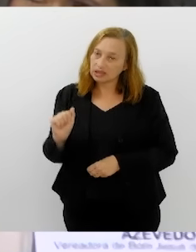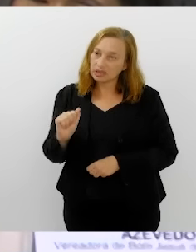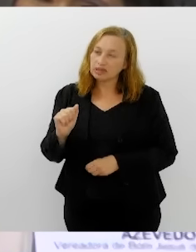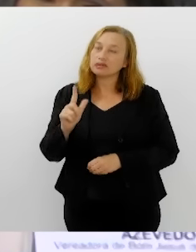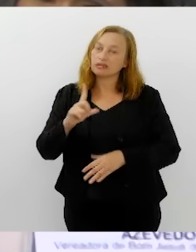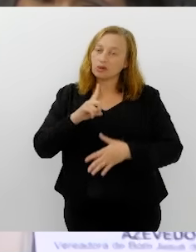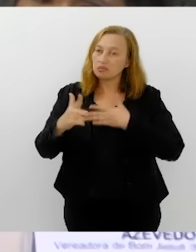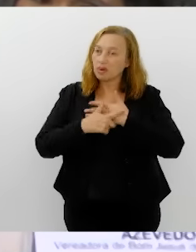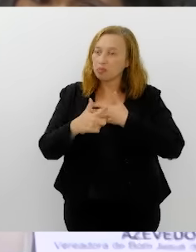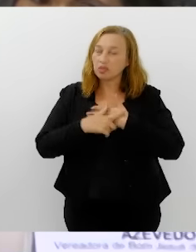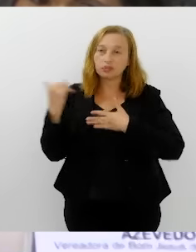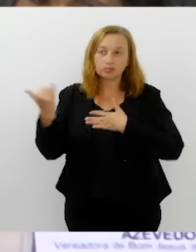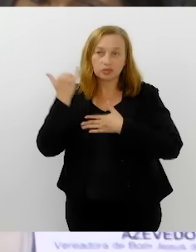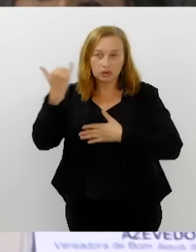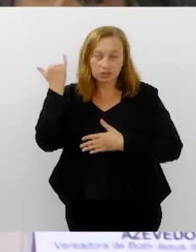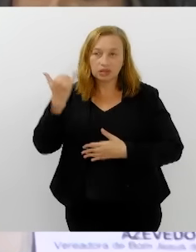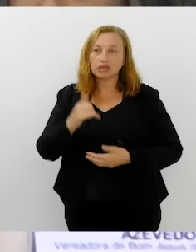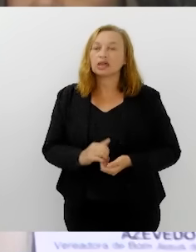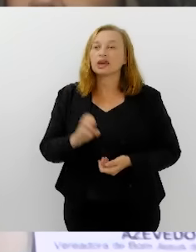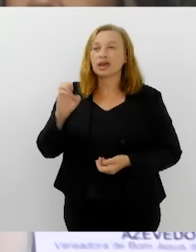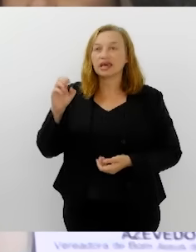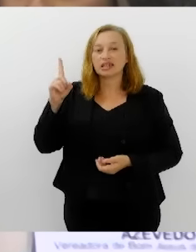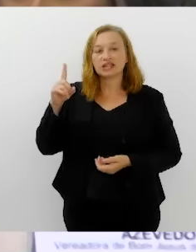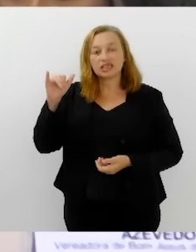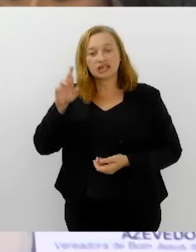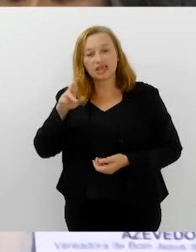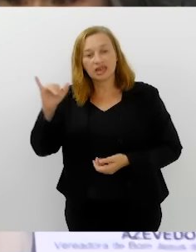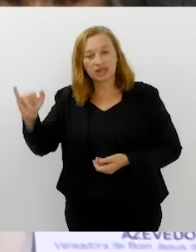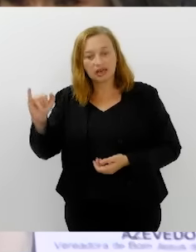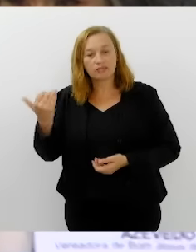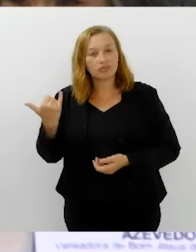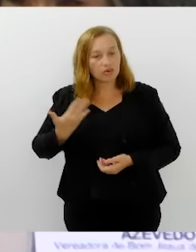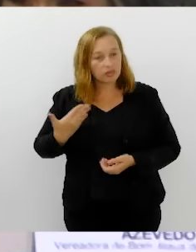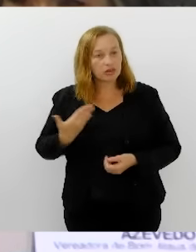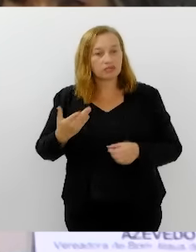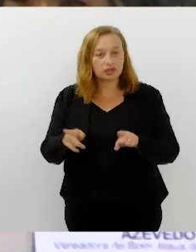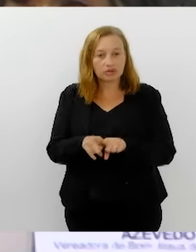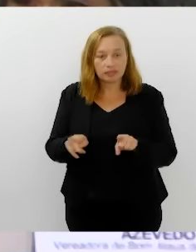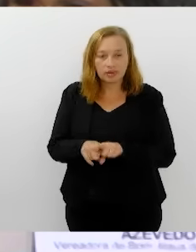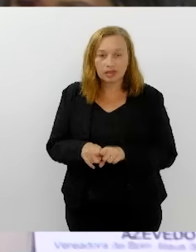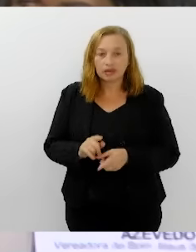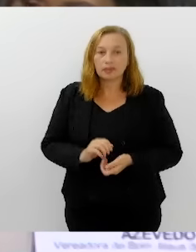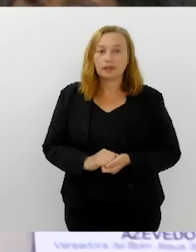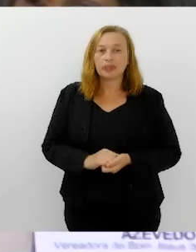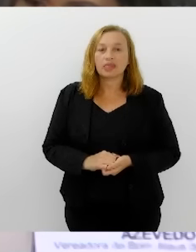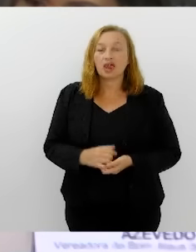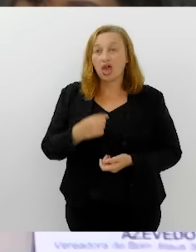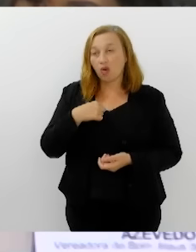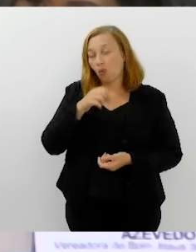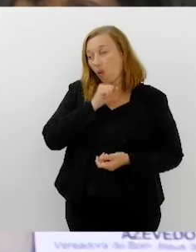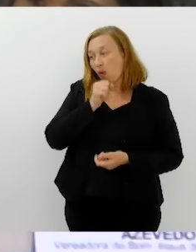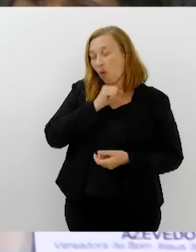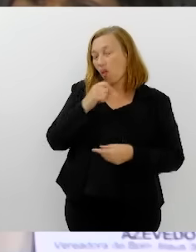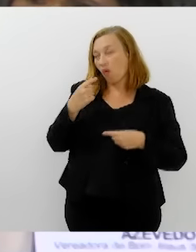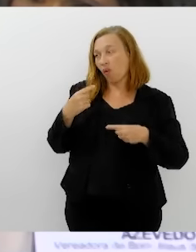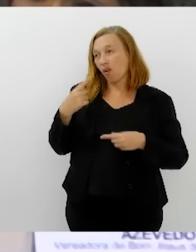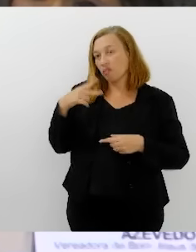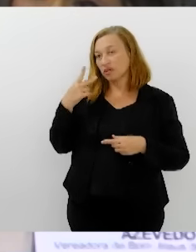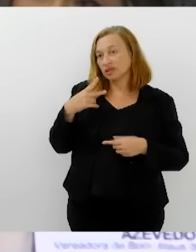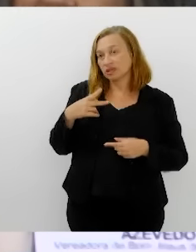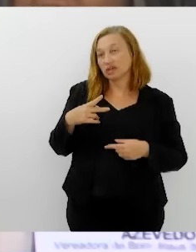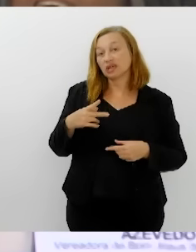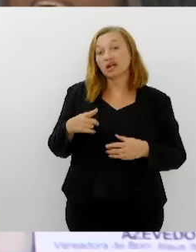importantíssimo. Dom Ednei Matoso, meu diletíssimo amigo também. Você vê que eu estou tão antigo na política que Dom Ednei ainda era